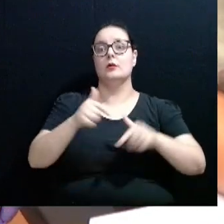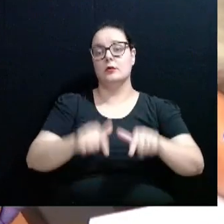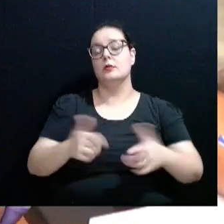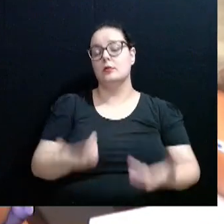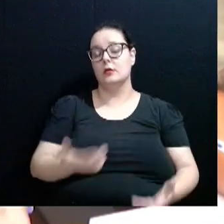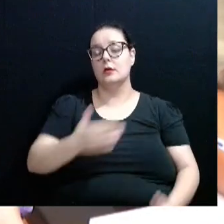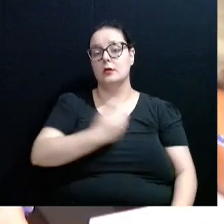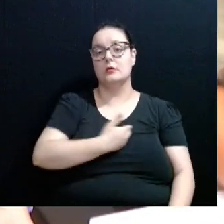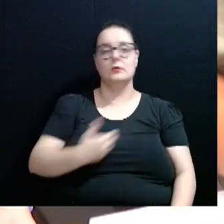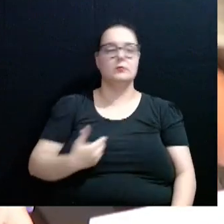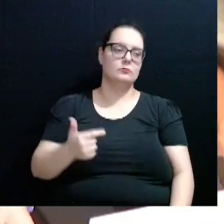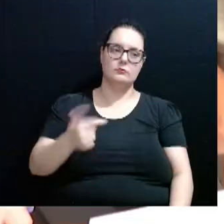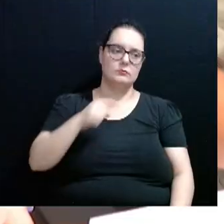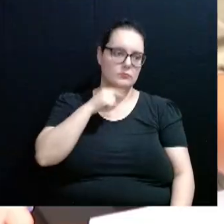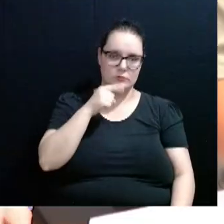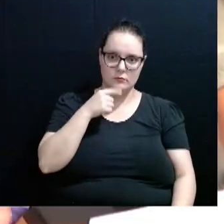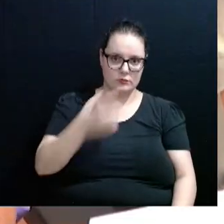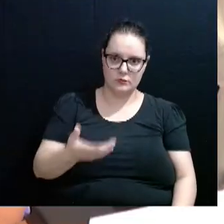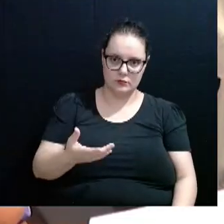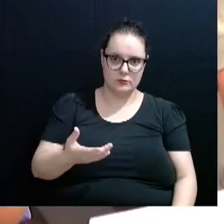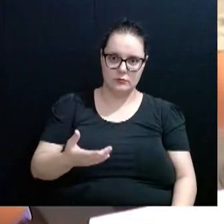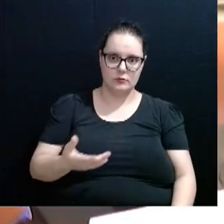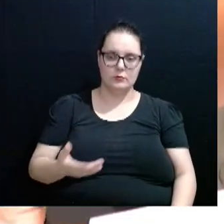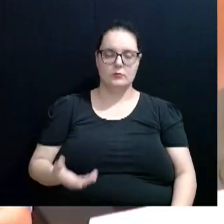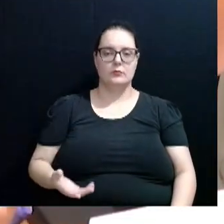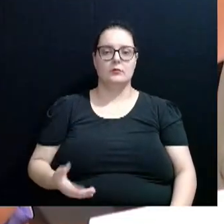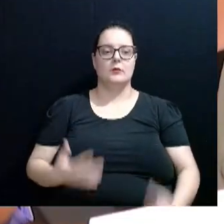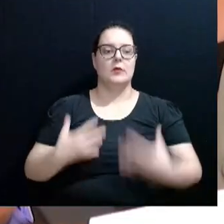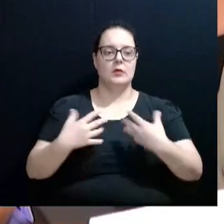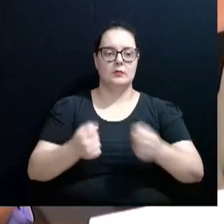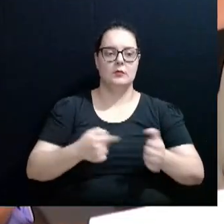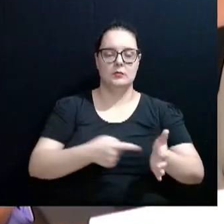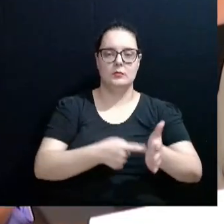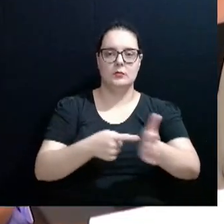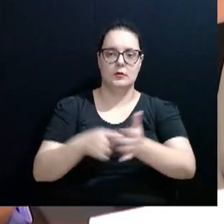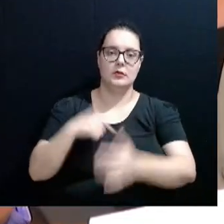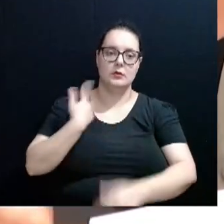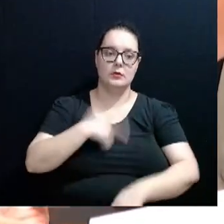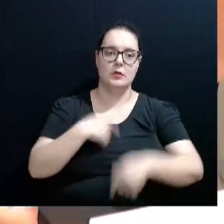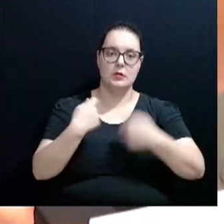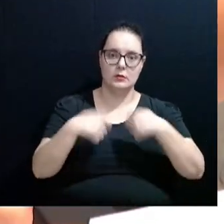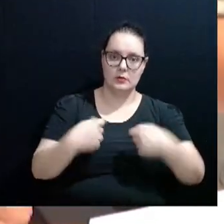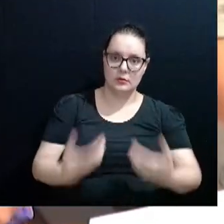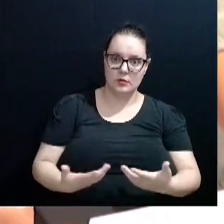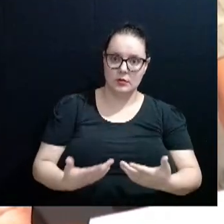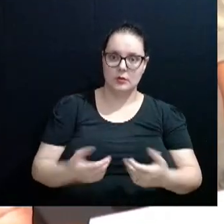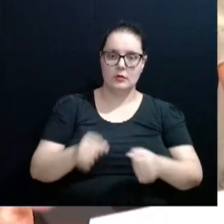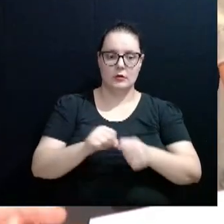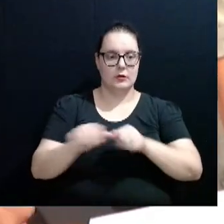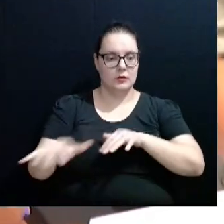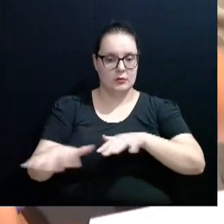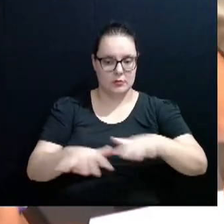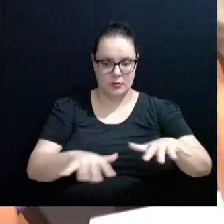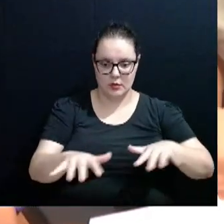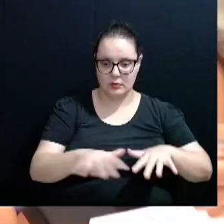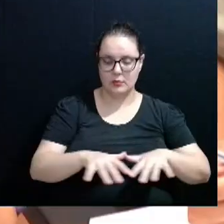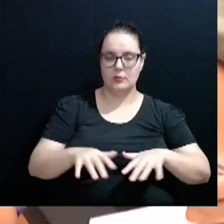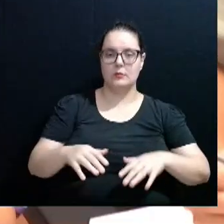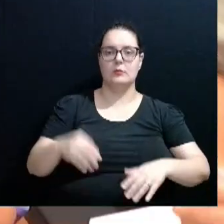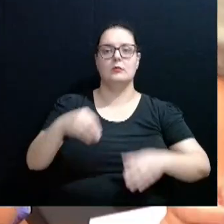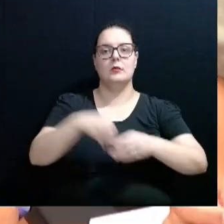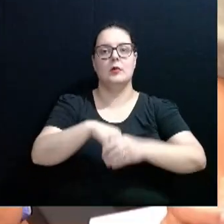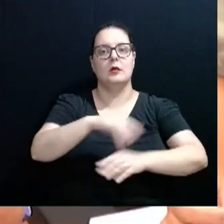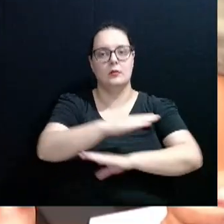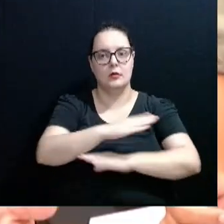tivemos dúvidas, a partir dessas denúncias que nós recebemos, que nós deveríamos aqui fazer um movimento para que essa casa acolhesse